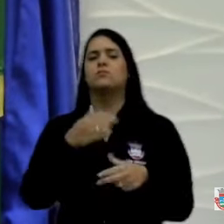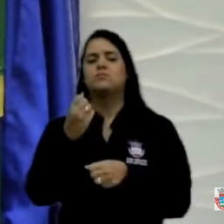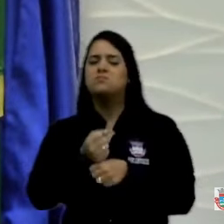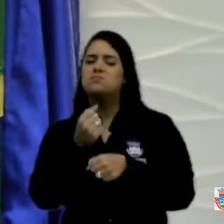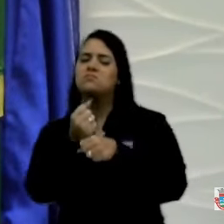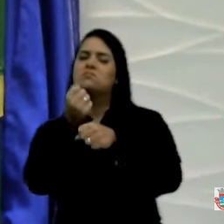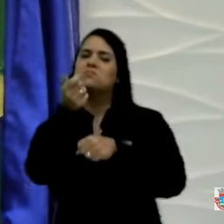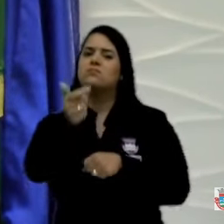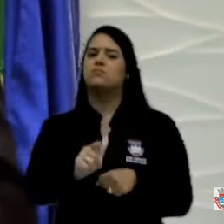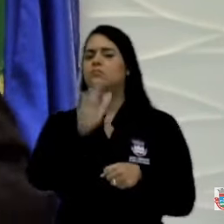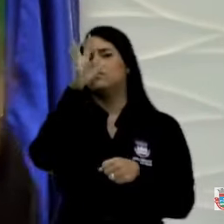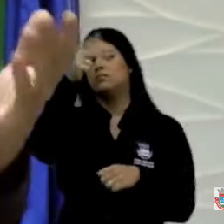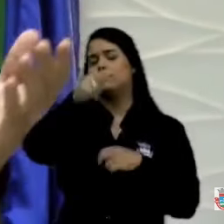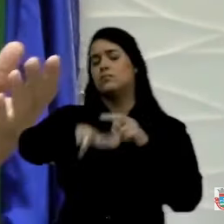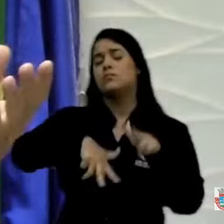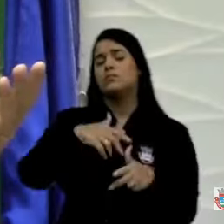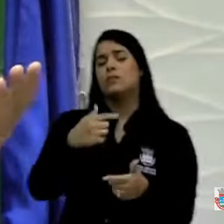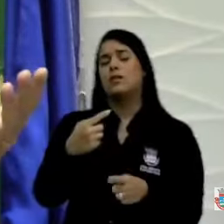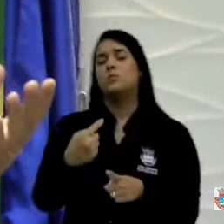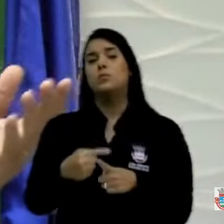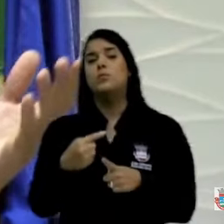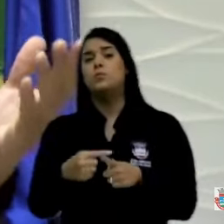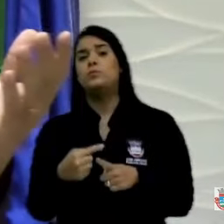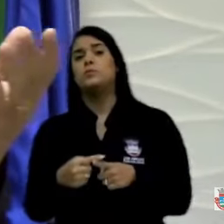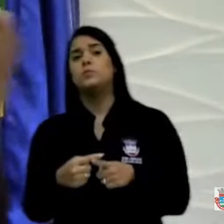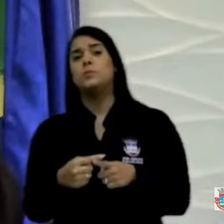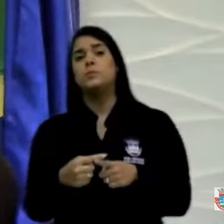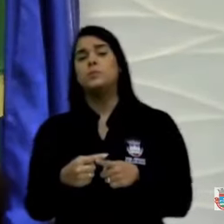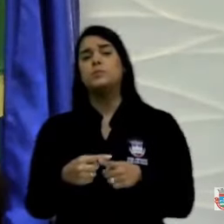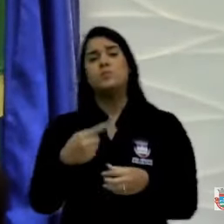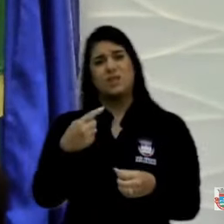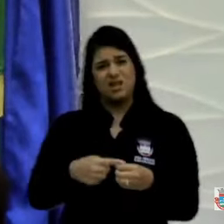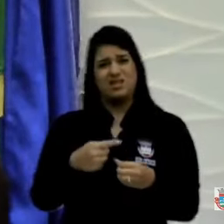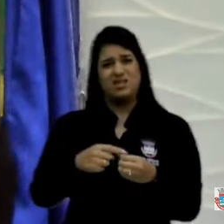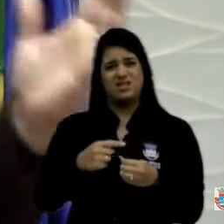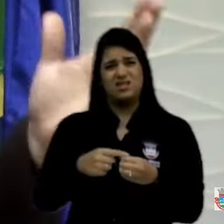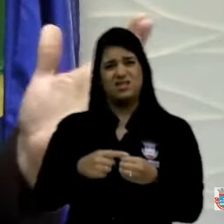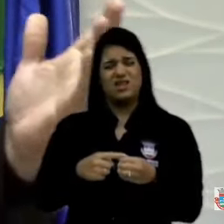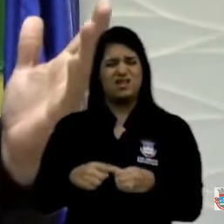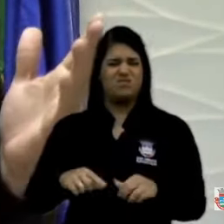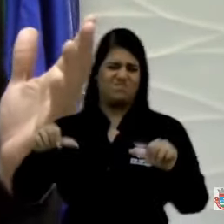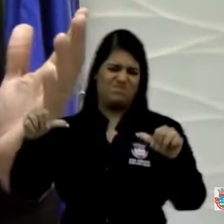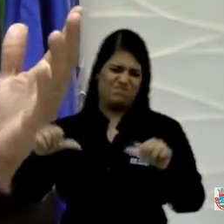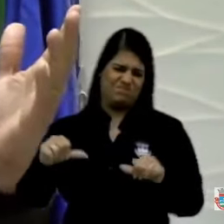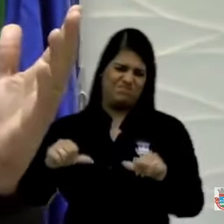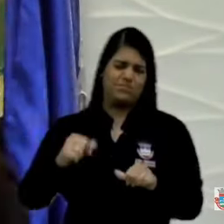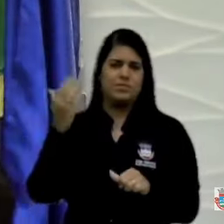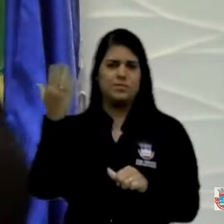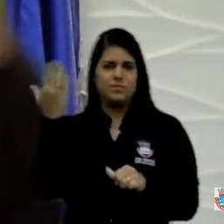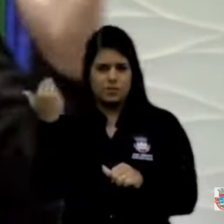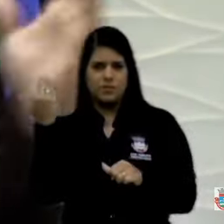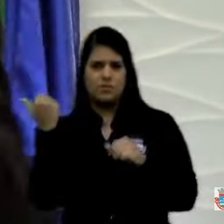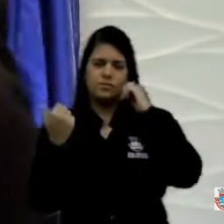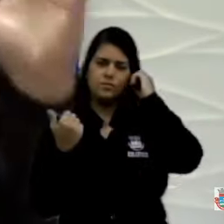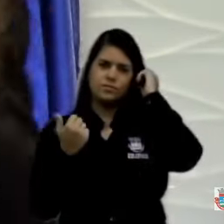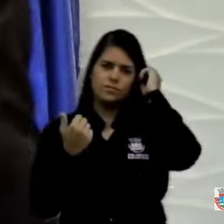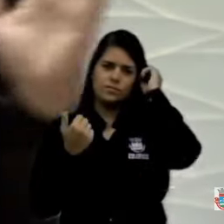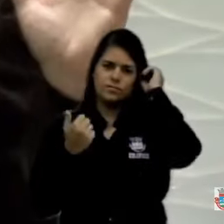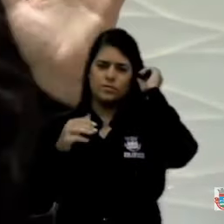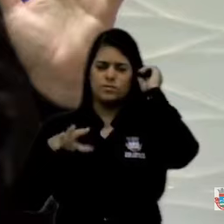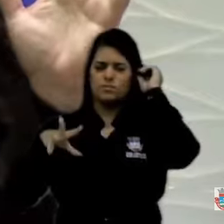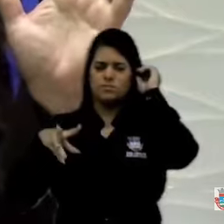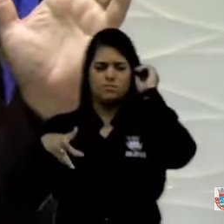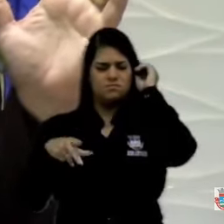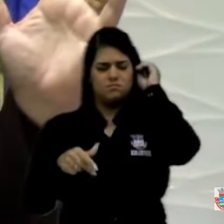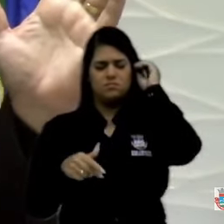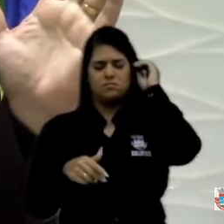Reconstruindo São Bento do Una. Porque, na verdade, São Bento foi entregue totalmente destruído. Destruído tudo, tudo,